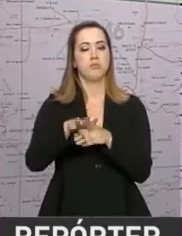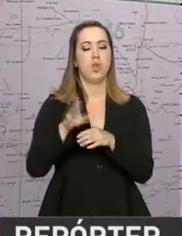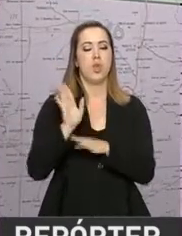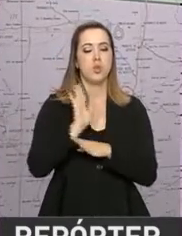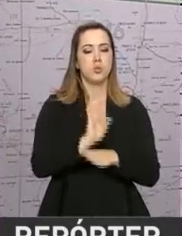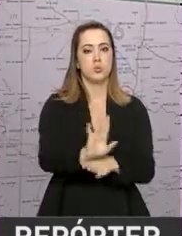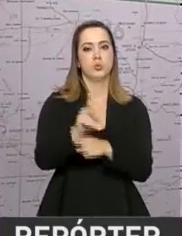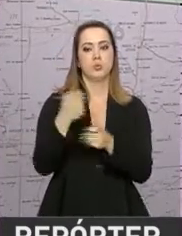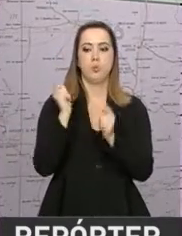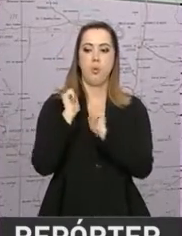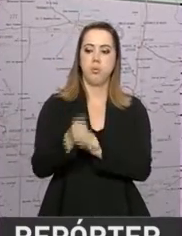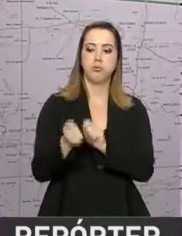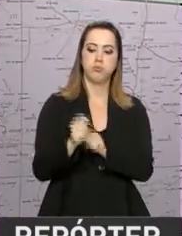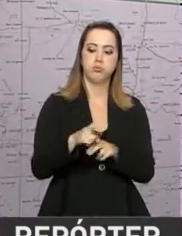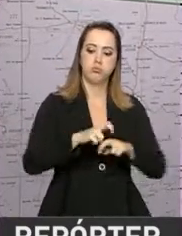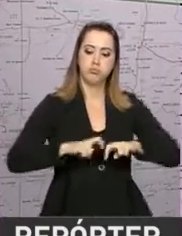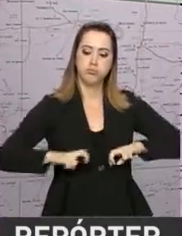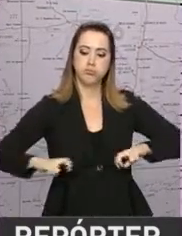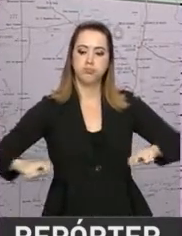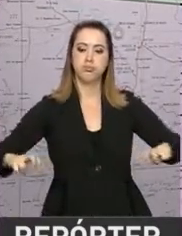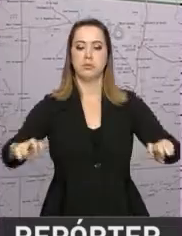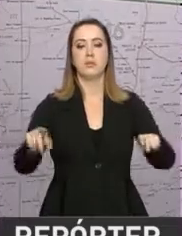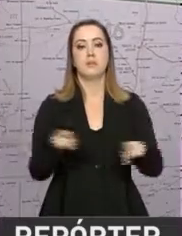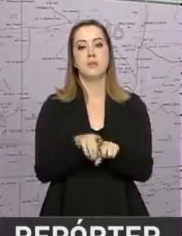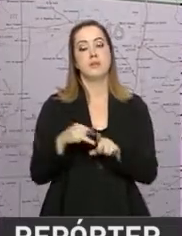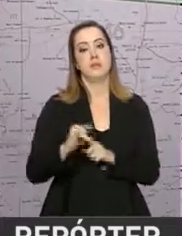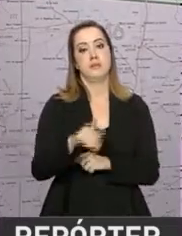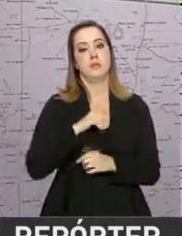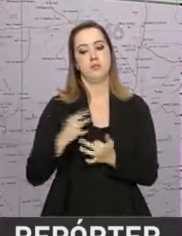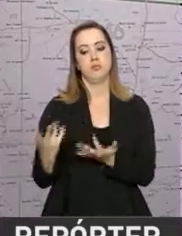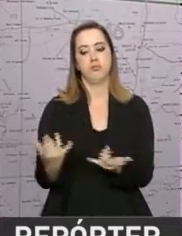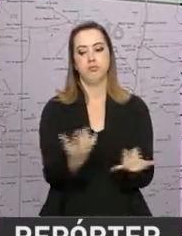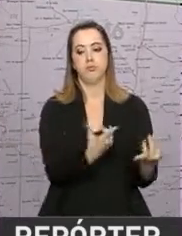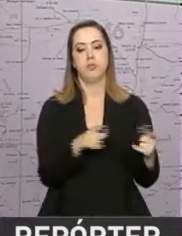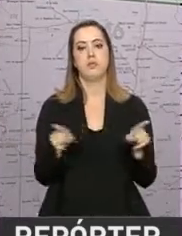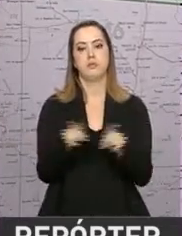necessário na cultura e, se na época de incêndio houver fogo, fazer também o combate.